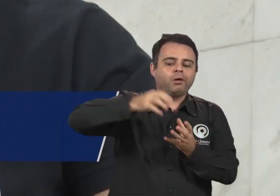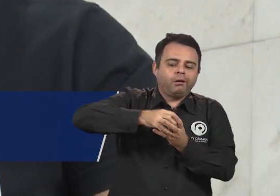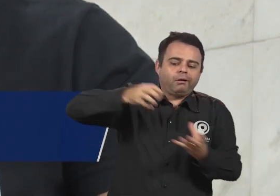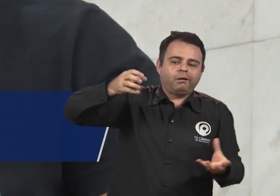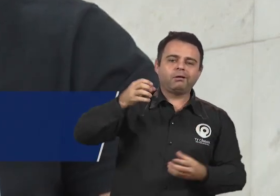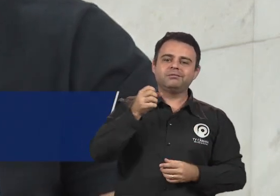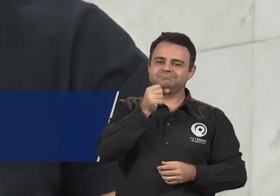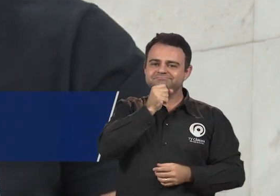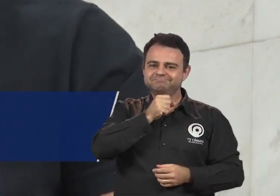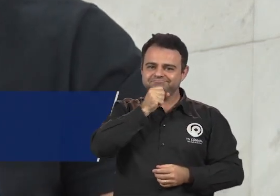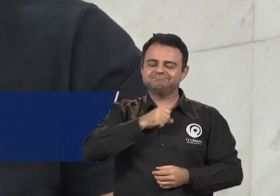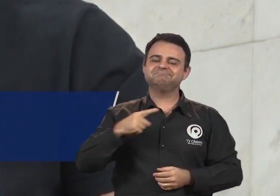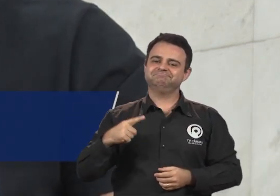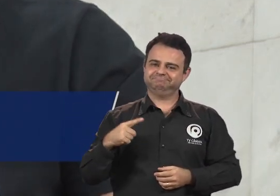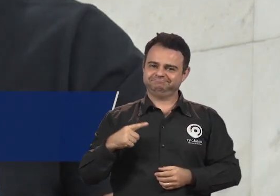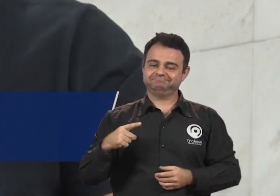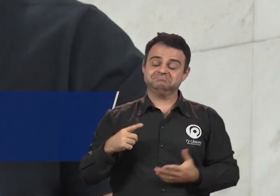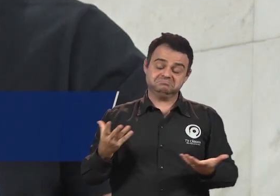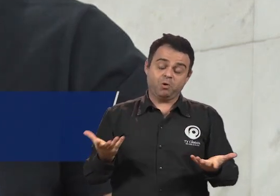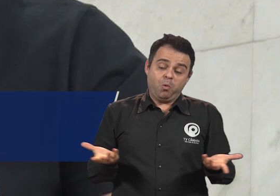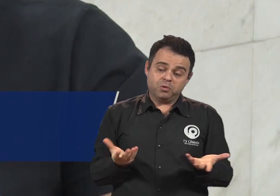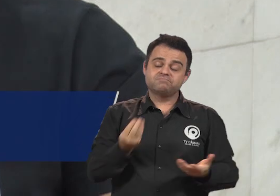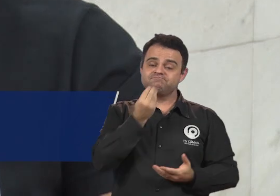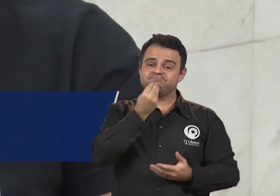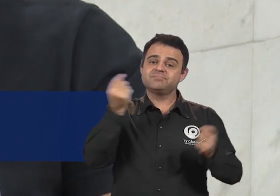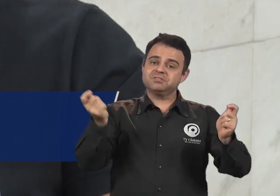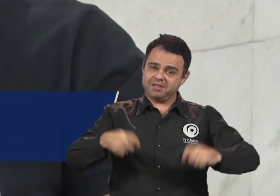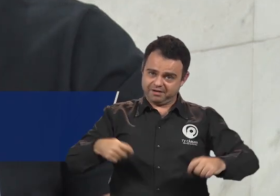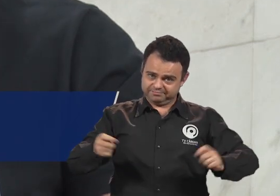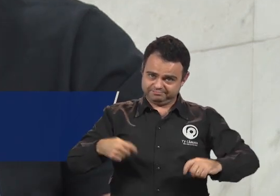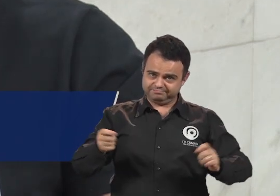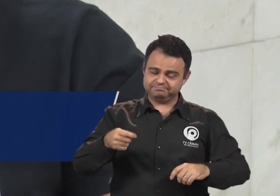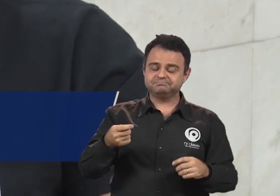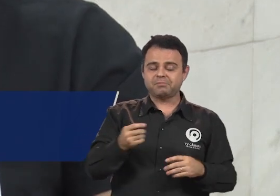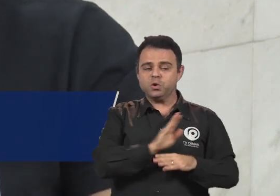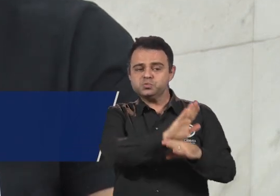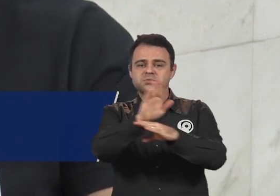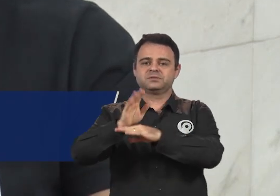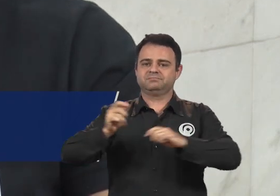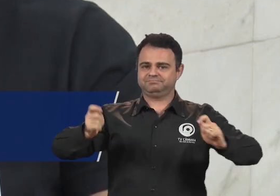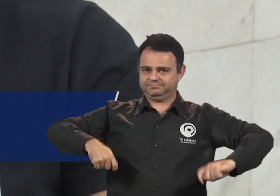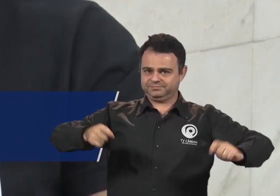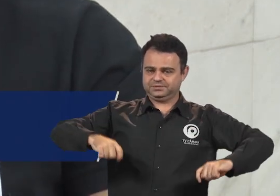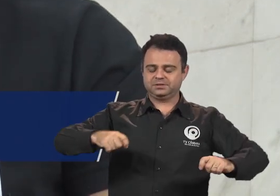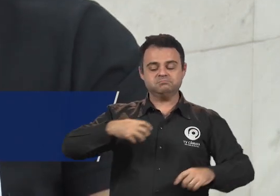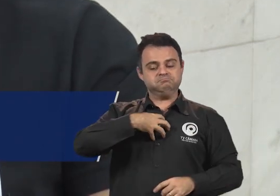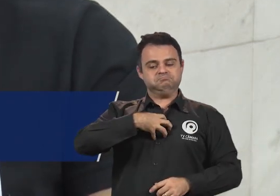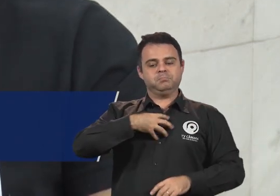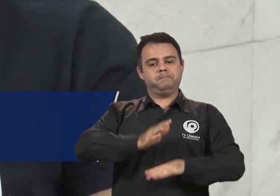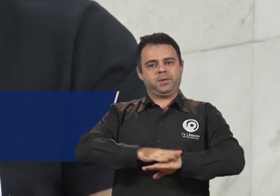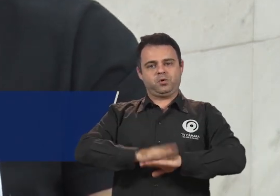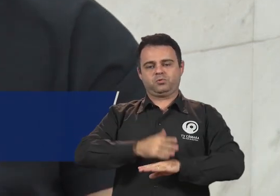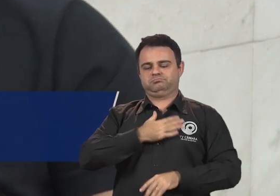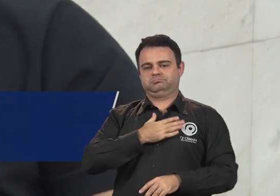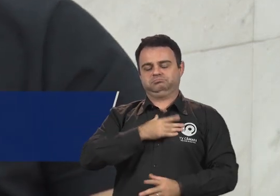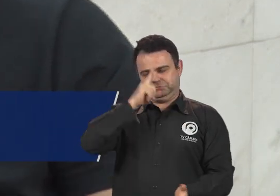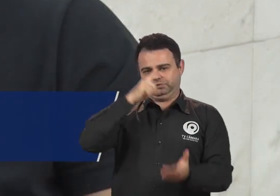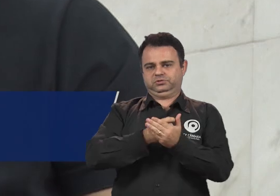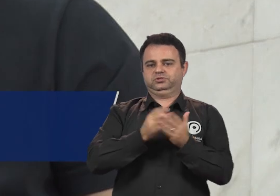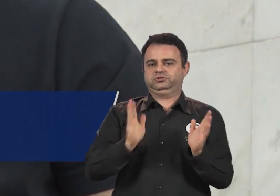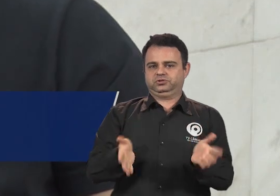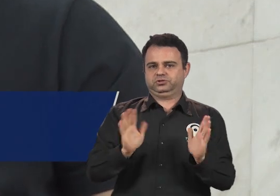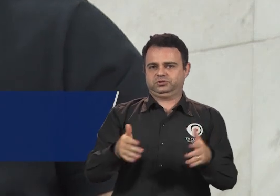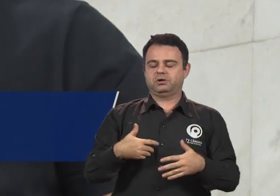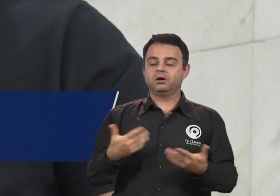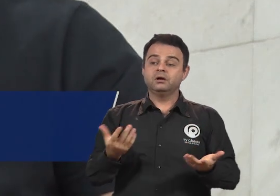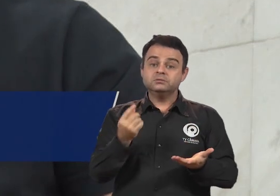amanhã. E, através do poder público, eu consigo fazer isso, nós conseguimos ajudar, e essa é a minha missão. Eu ainda não estou na fase de